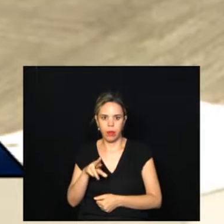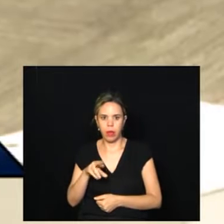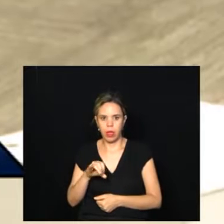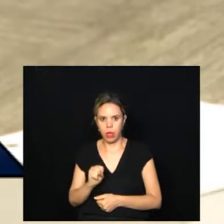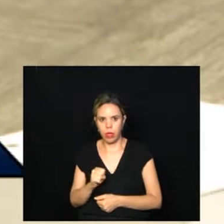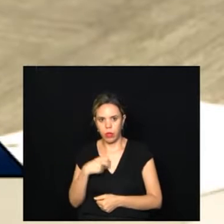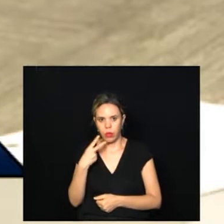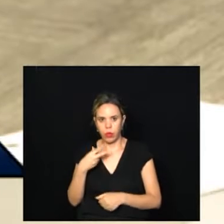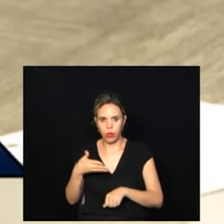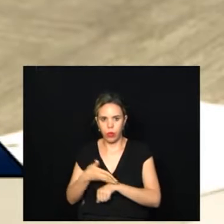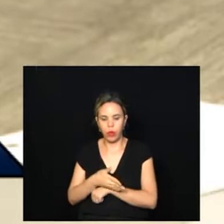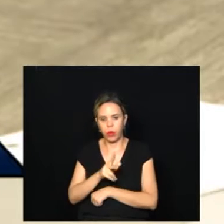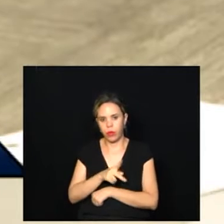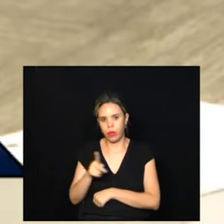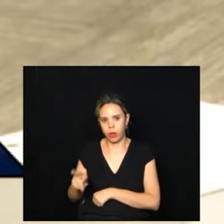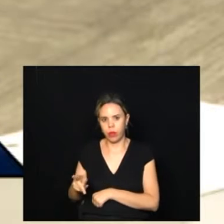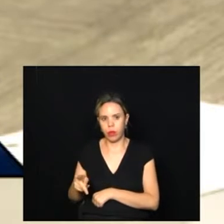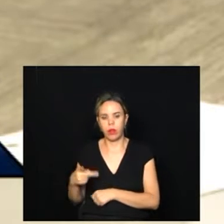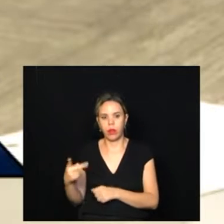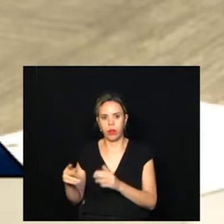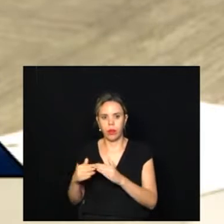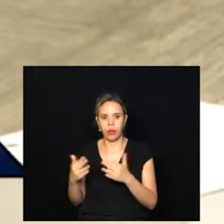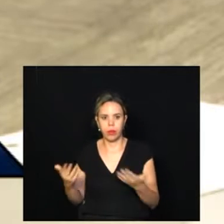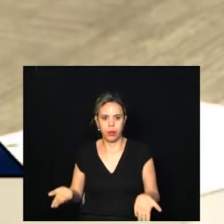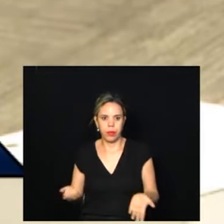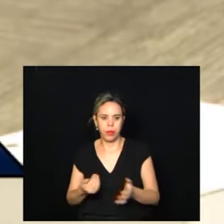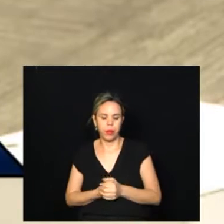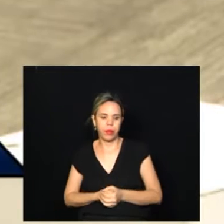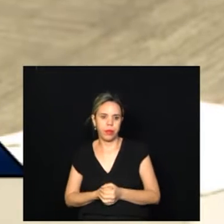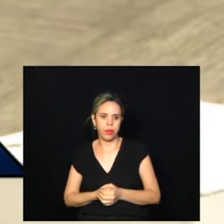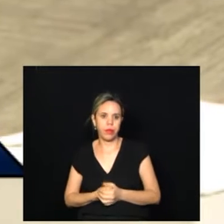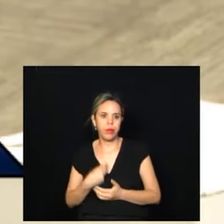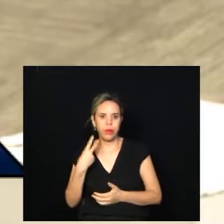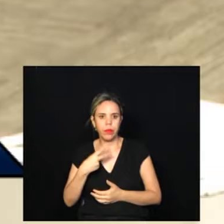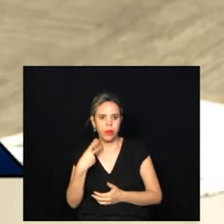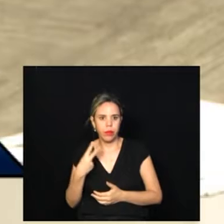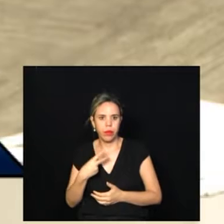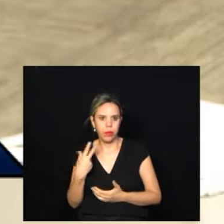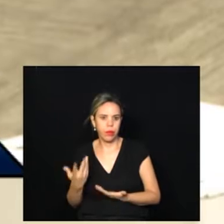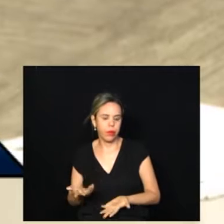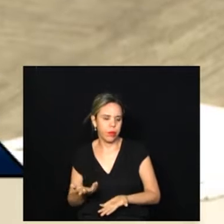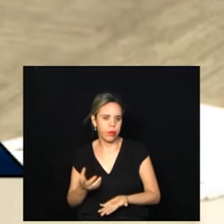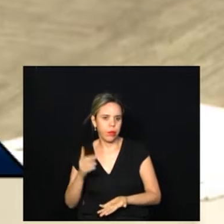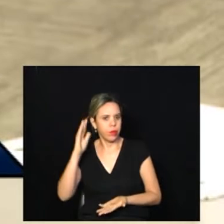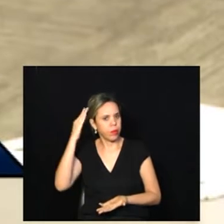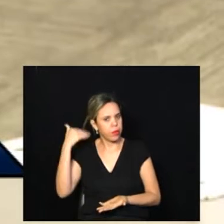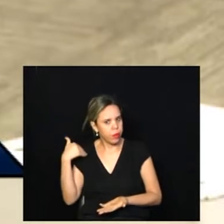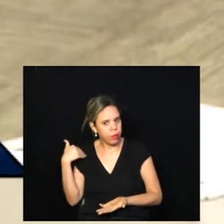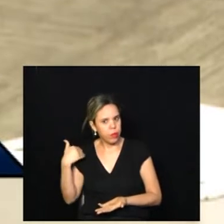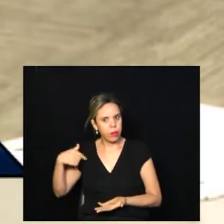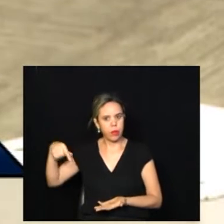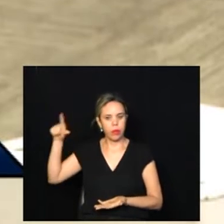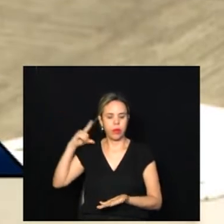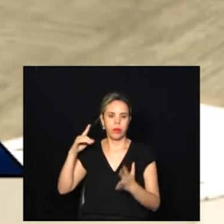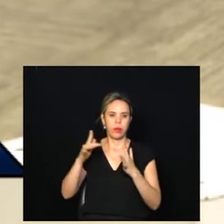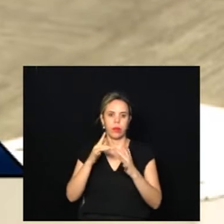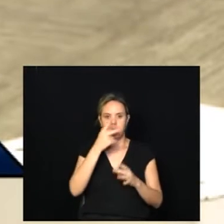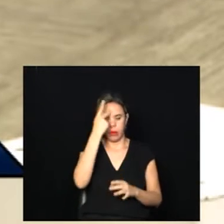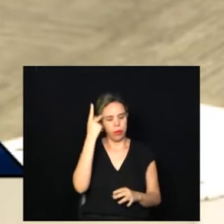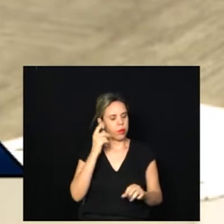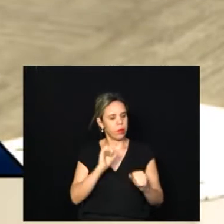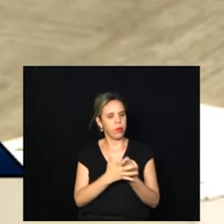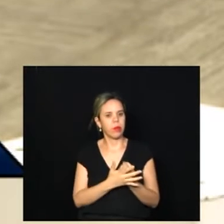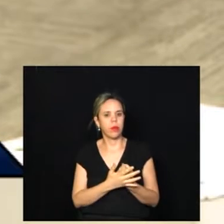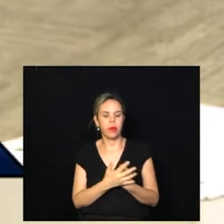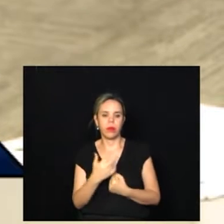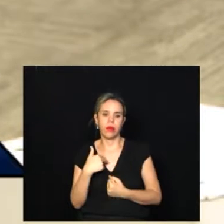nosso vereador professor Alberto na sua residência, né, e a vereadora Débora Palermo, que teve contato com uma pessoa com